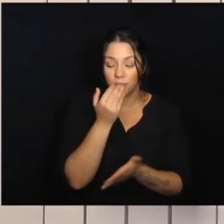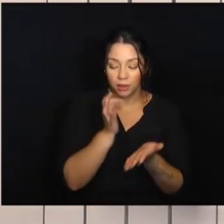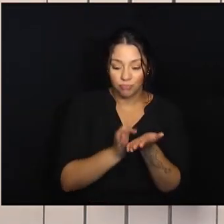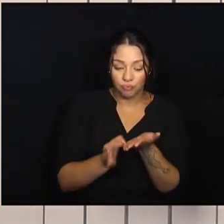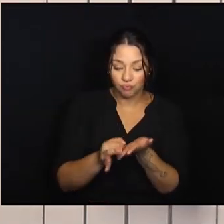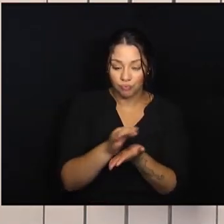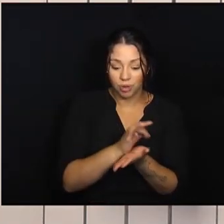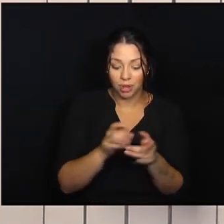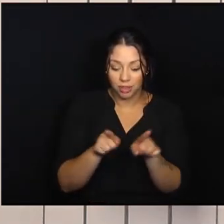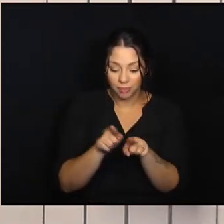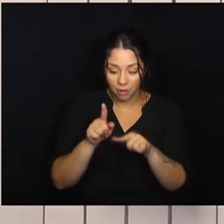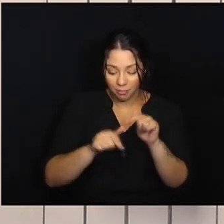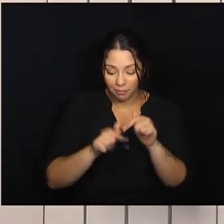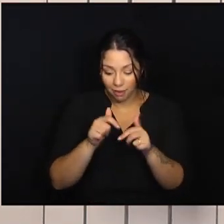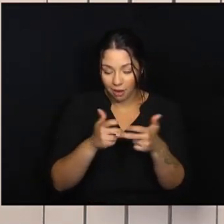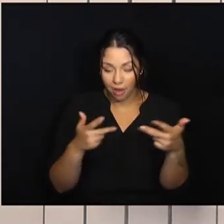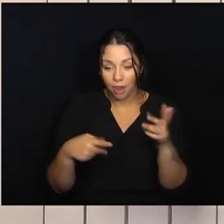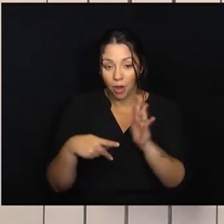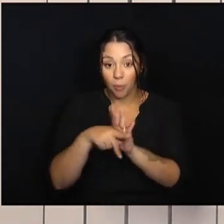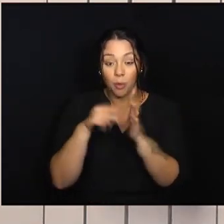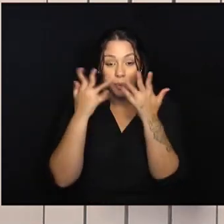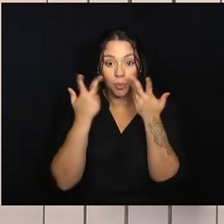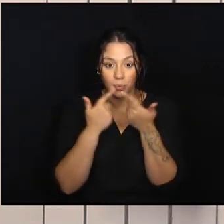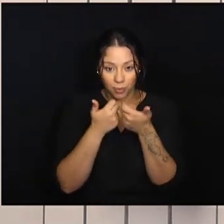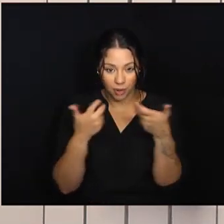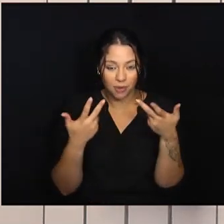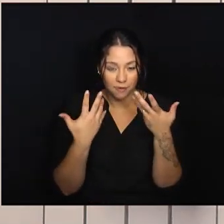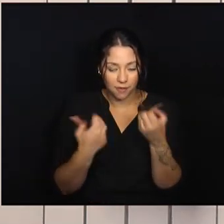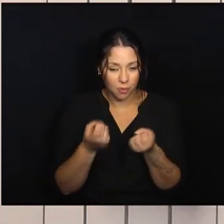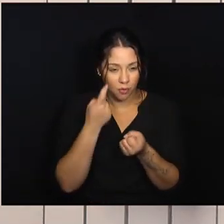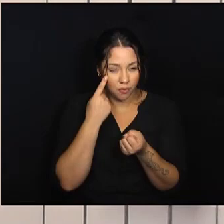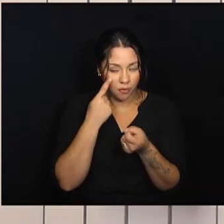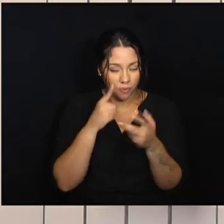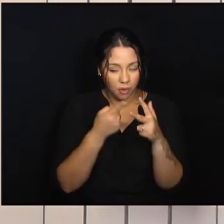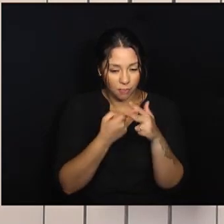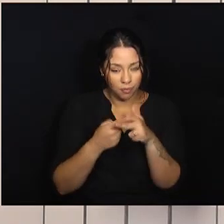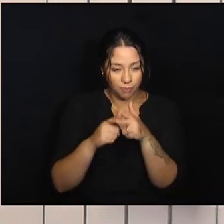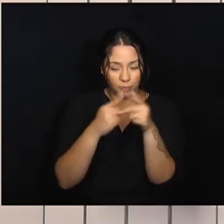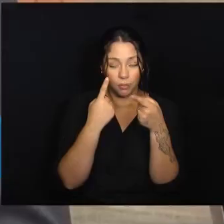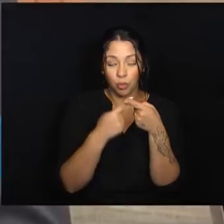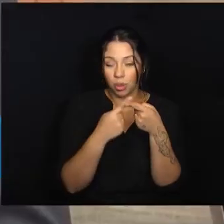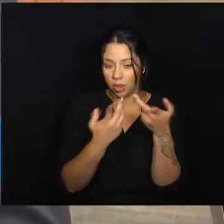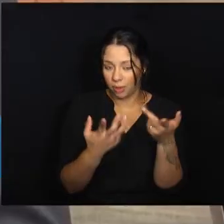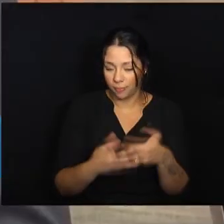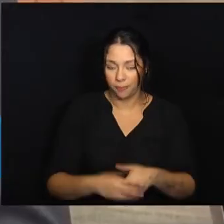Animais. O parlamentar explicou o motivo da alteração.